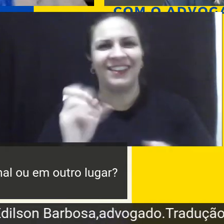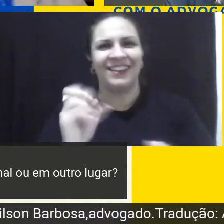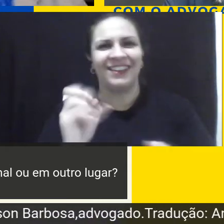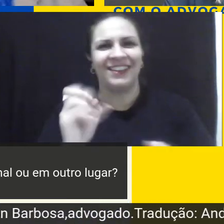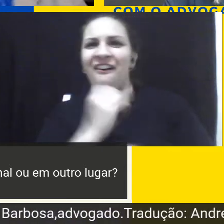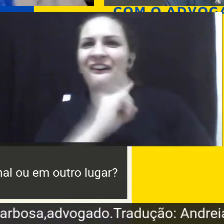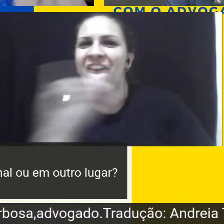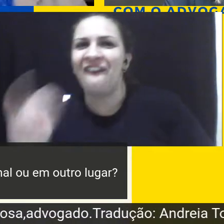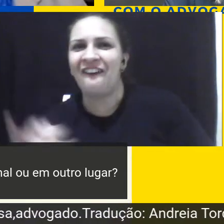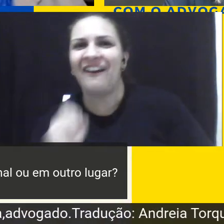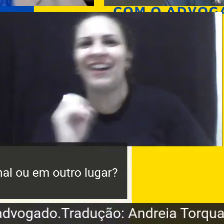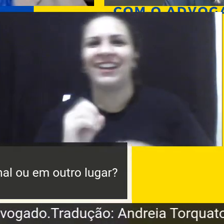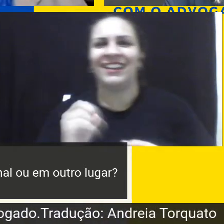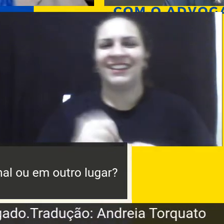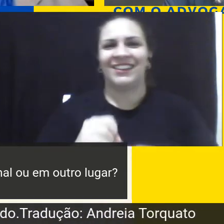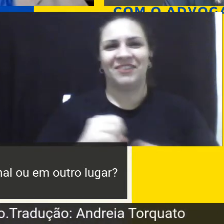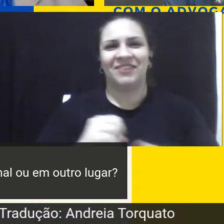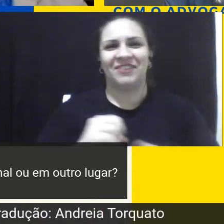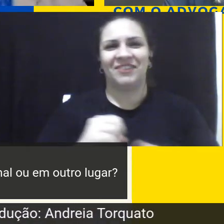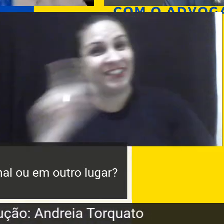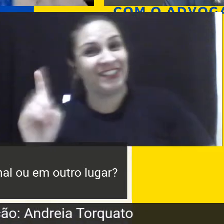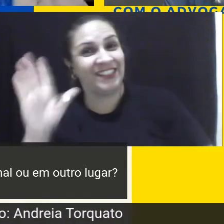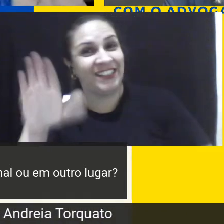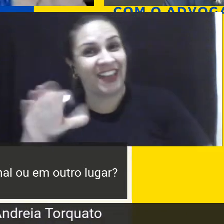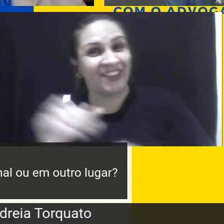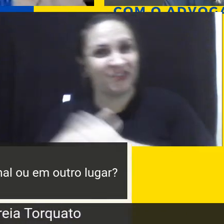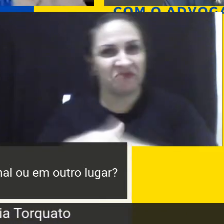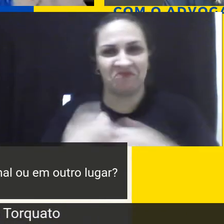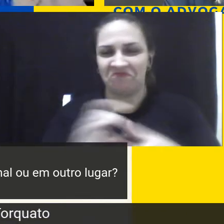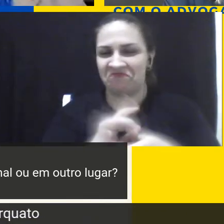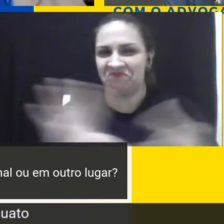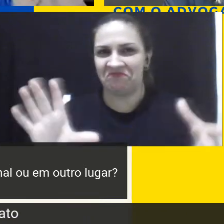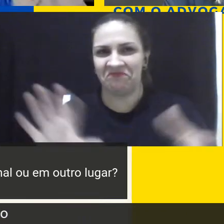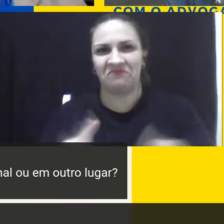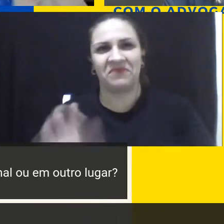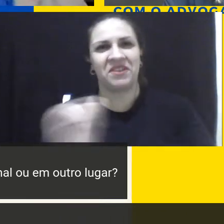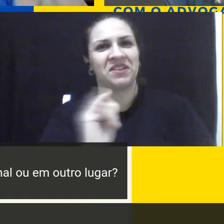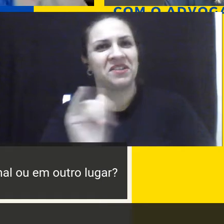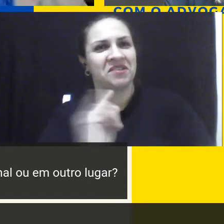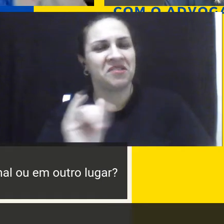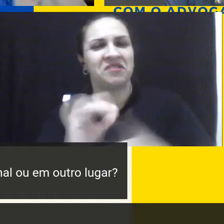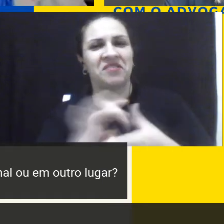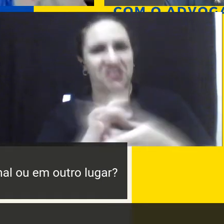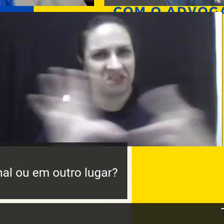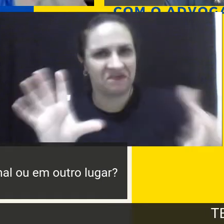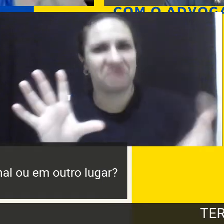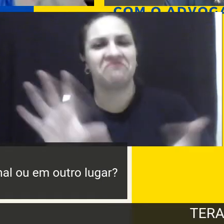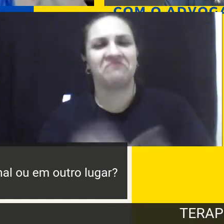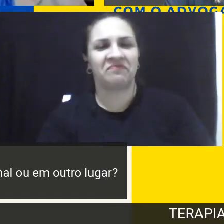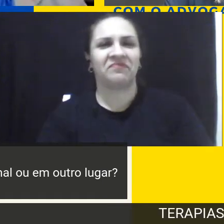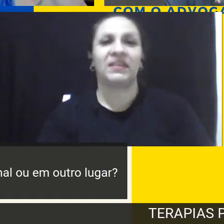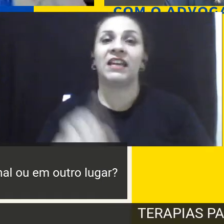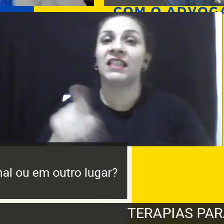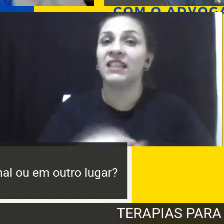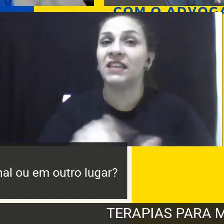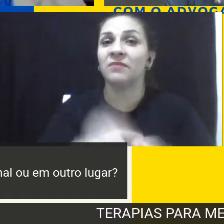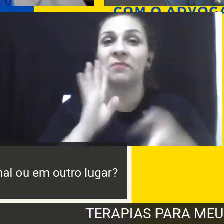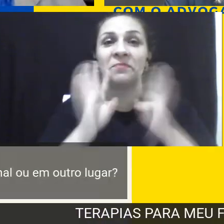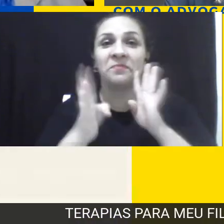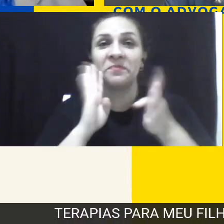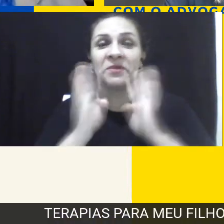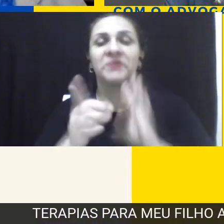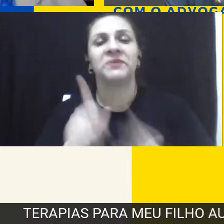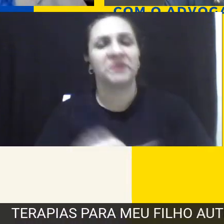tarde, que vai ficar à disposição tanto no YouTube, no canal A Voz do Autismo, quanto lá no Facebook, tá?